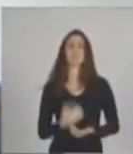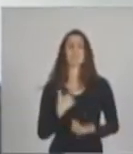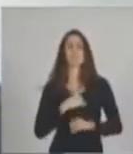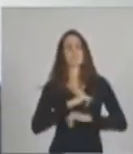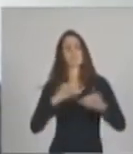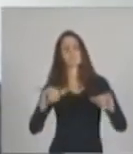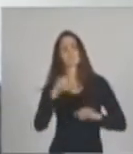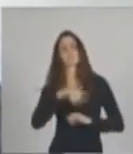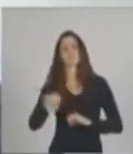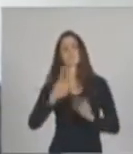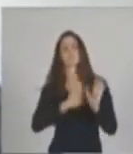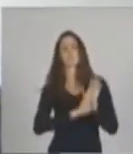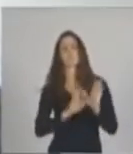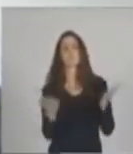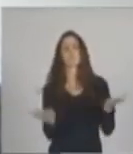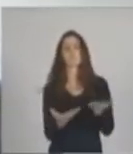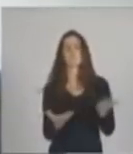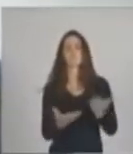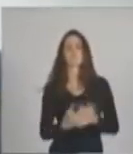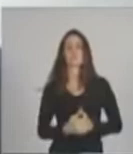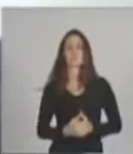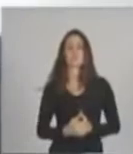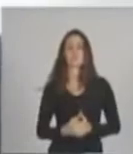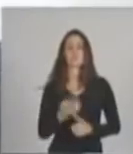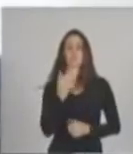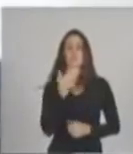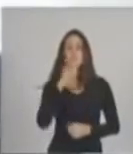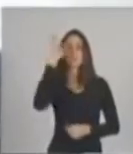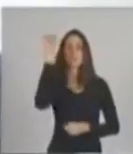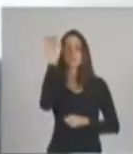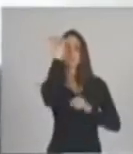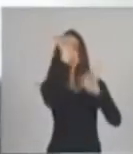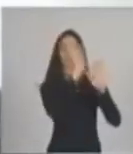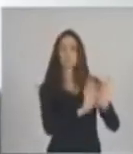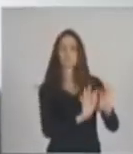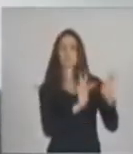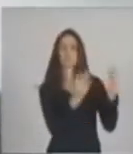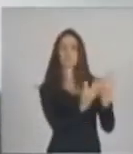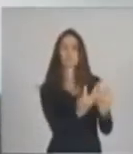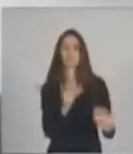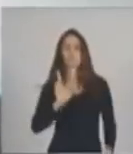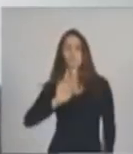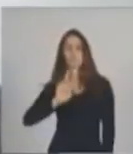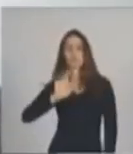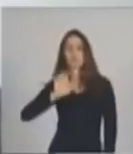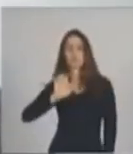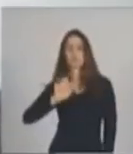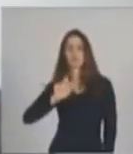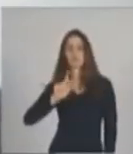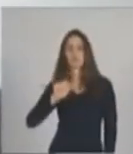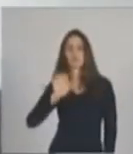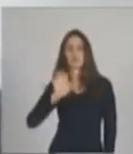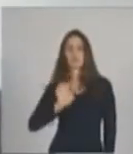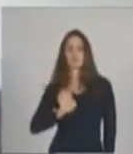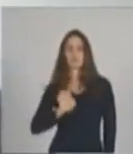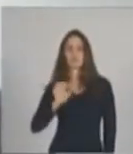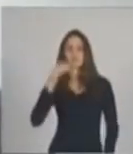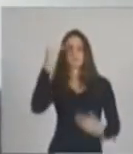o meu registro. E pensamos que Deus abençoe a família da Regiane e do boteco. Muito obrigado,